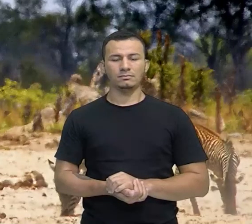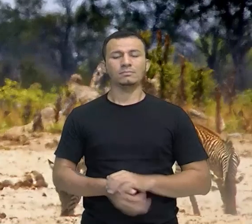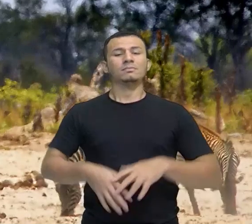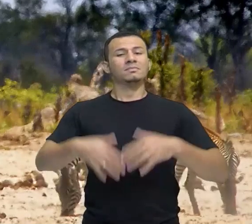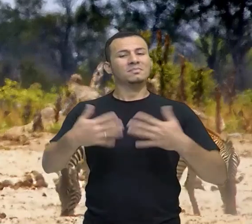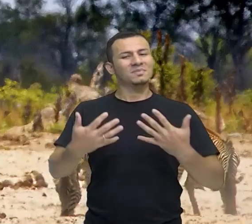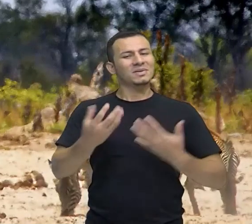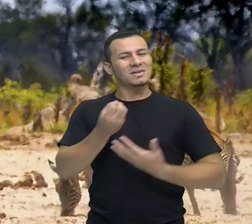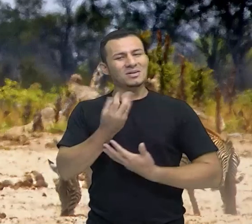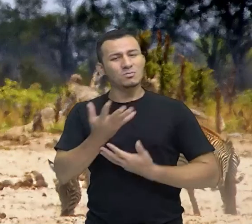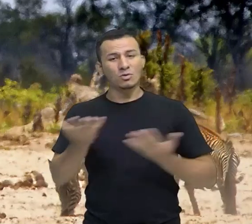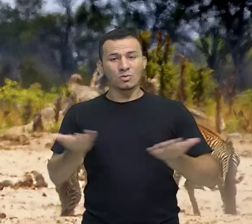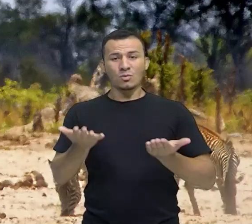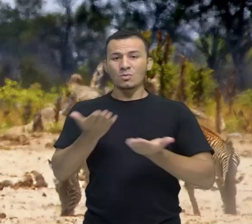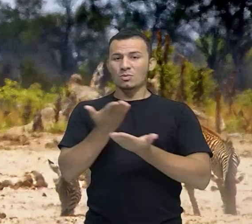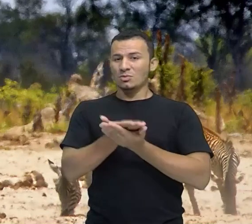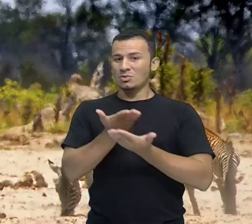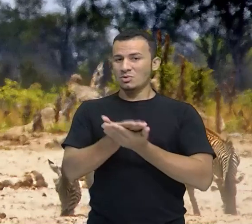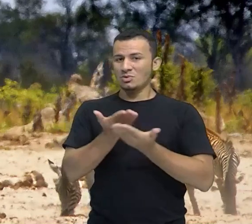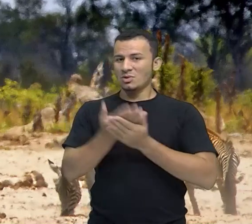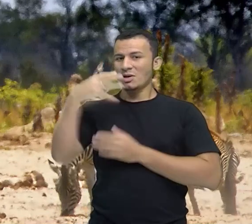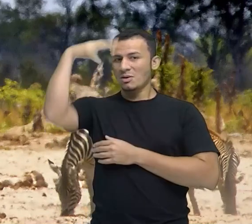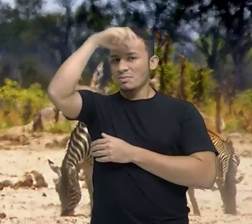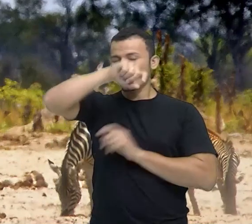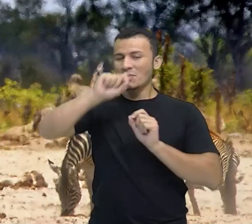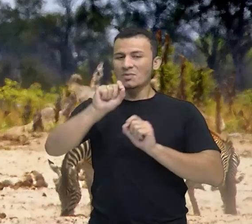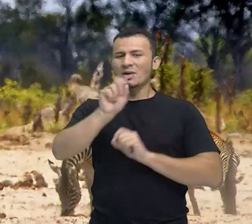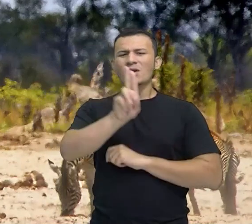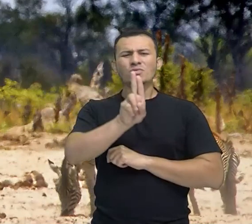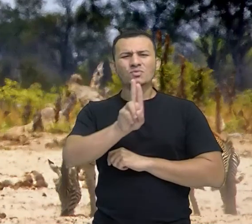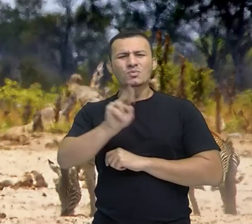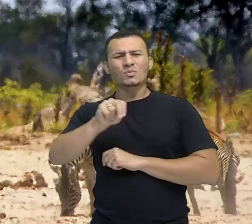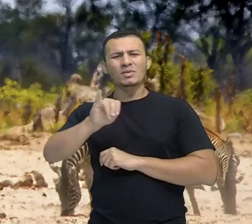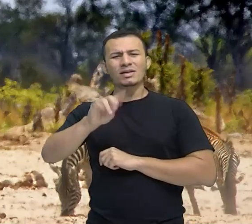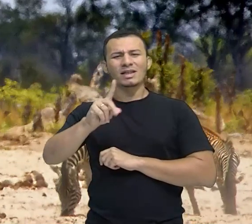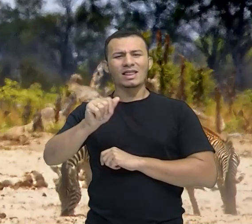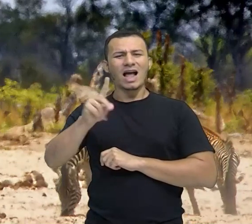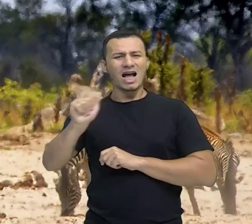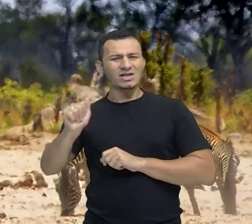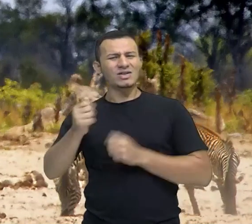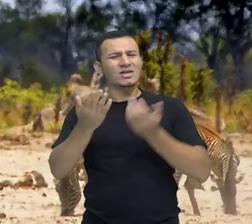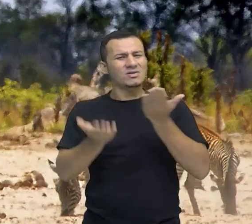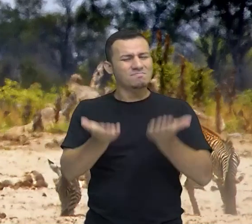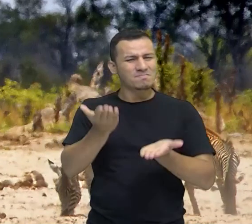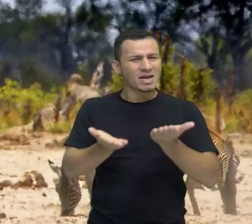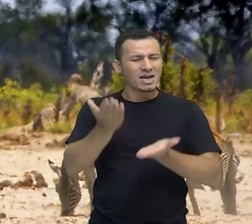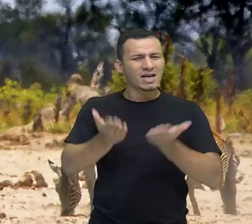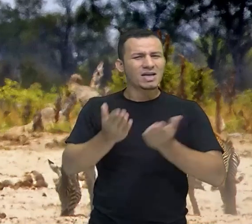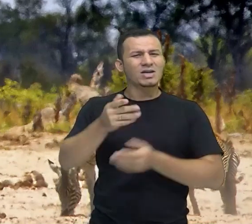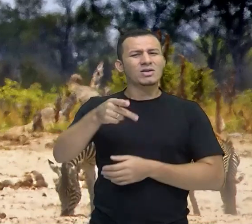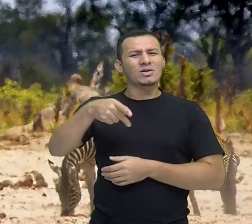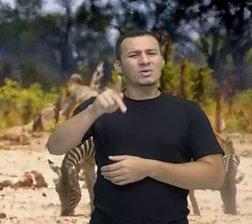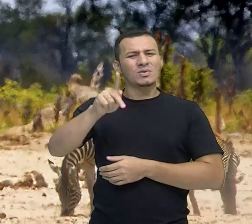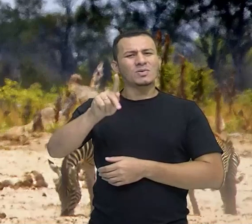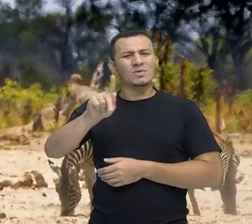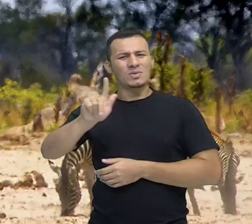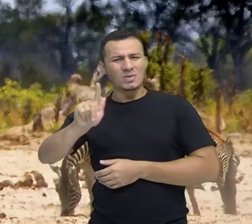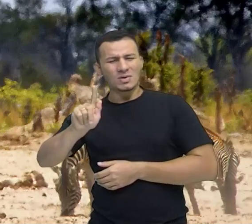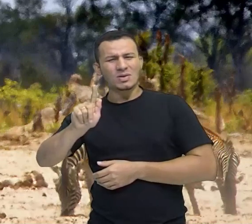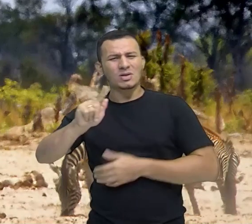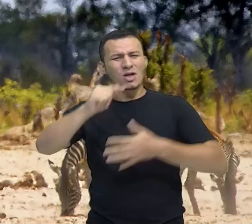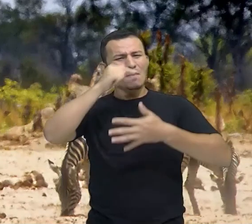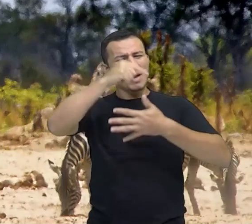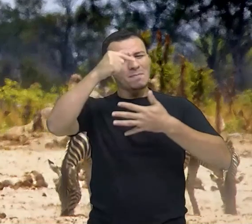Muito bem, então na aula de hoje, o que nós vimos? As unidades de massa, na verdade? Vimos aí o quilograma, o hectograma,